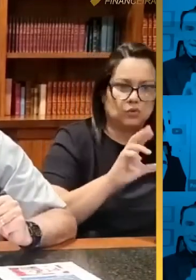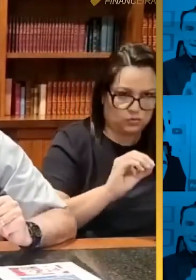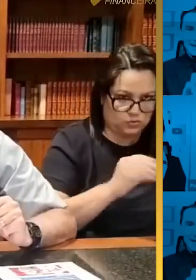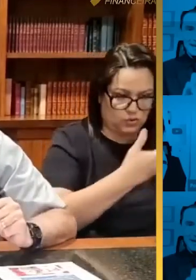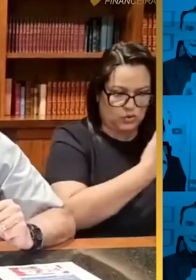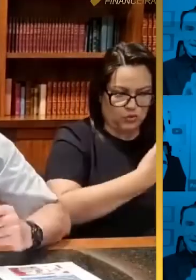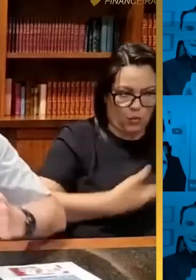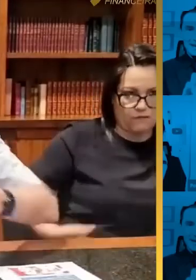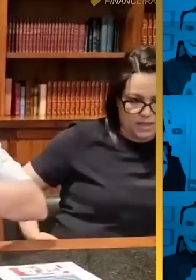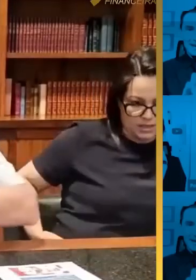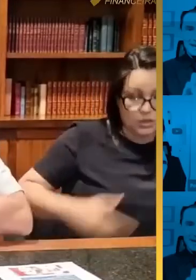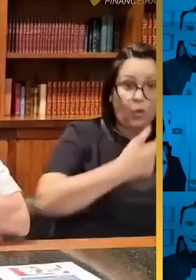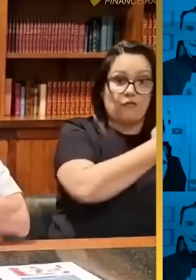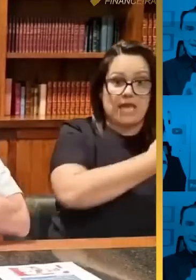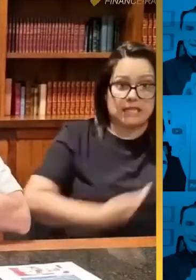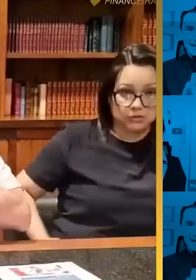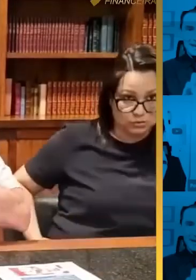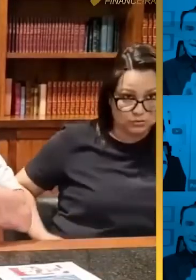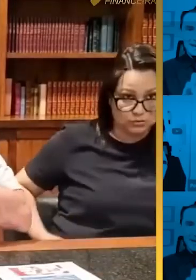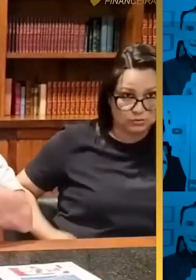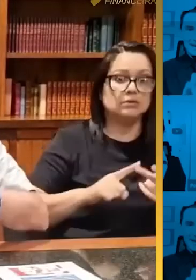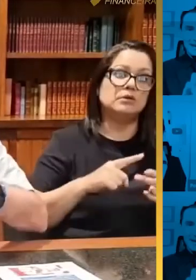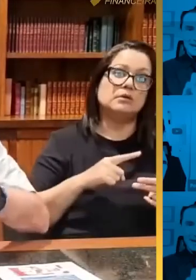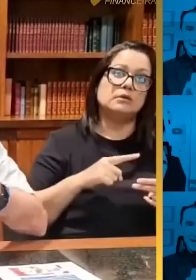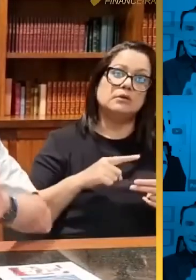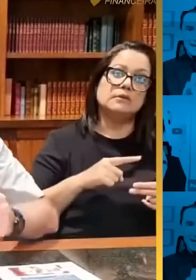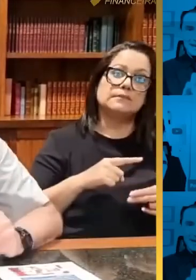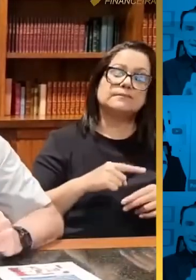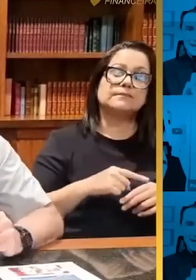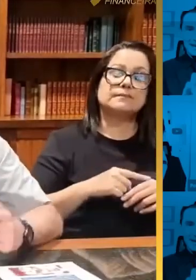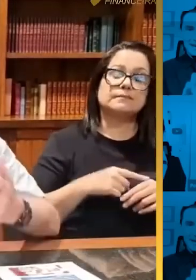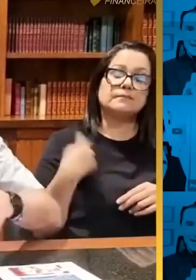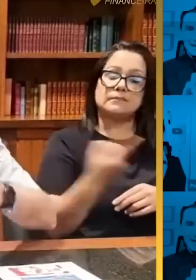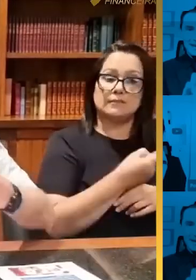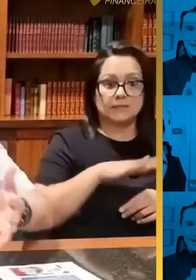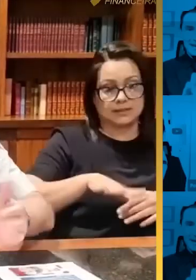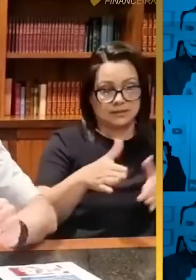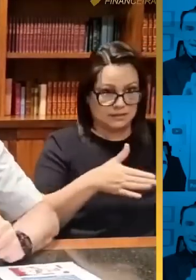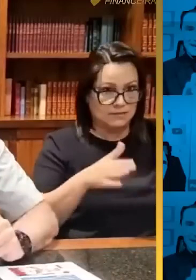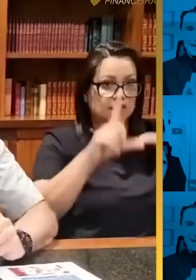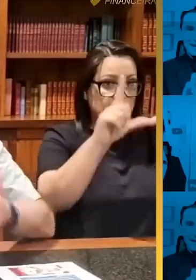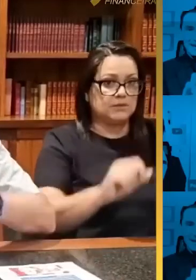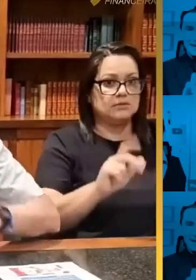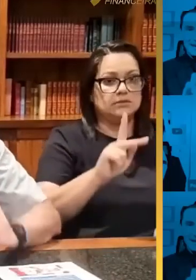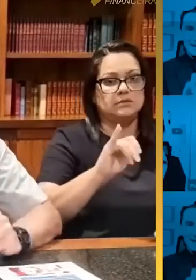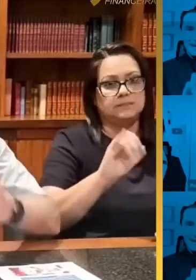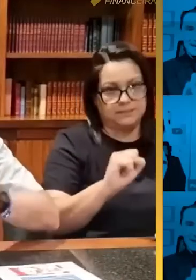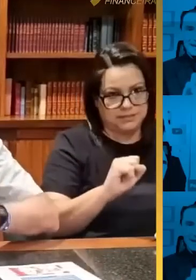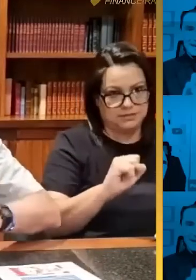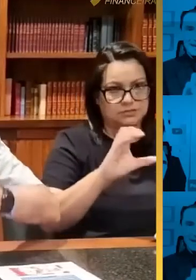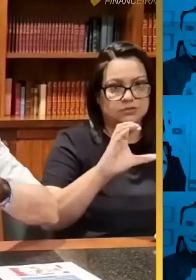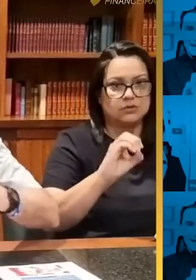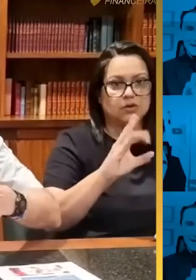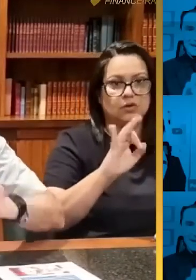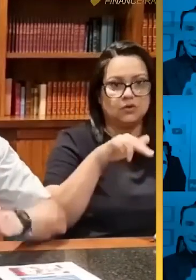dos governadores. Da nossa parte, a gente vai diminuir o PIS/COFINS da gasolina e o